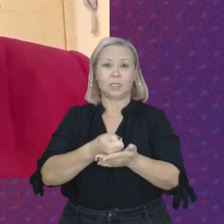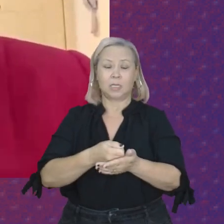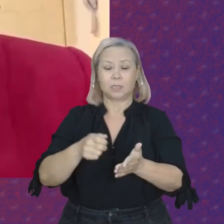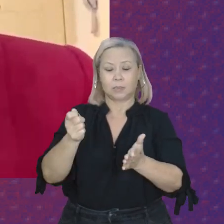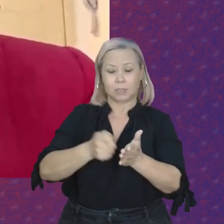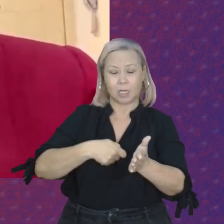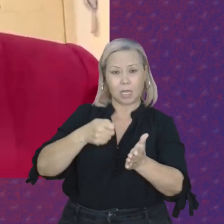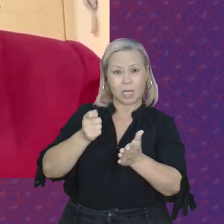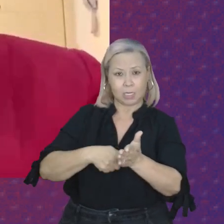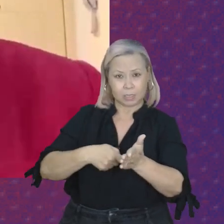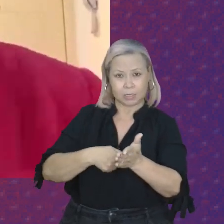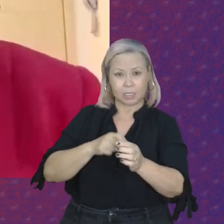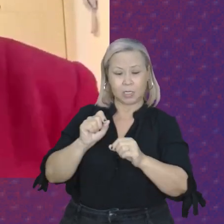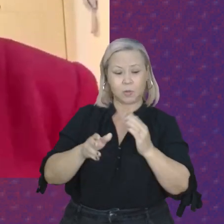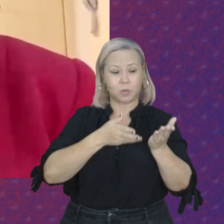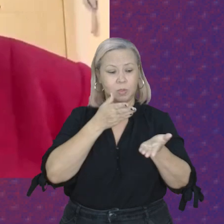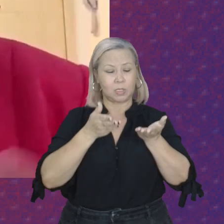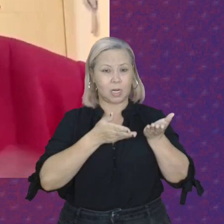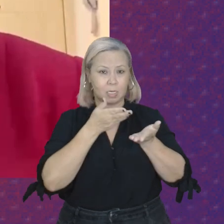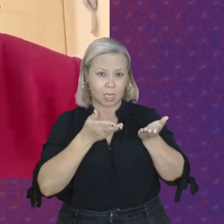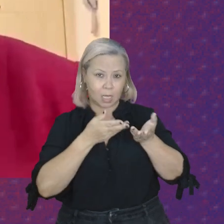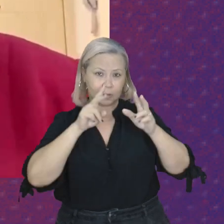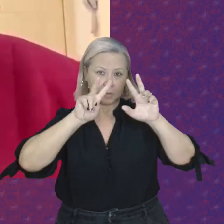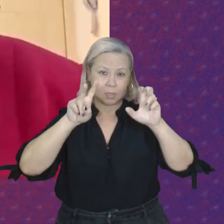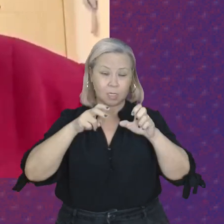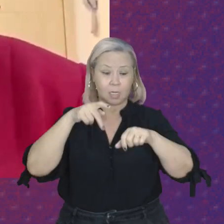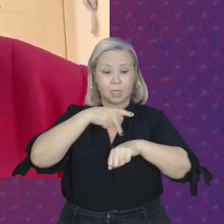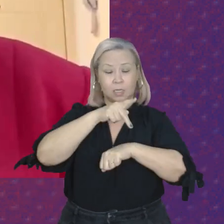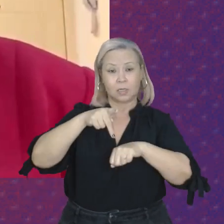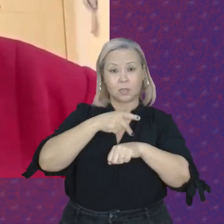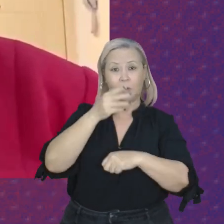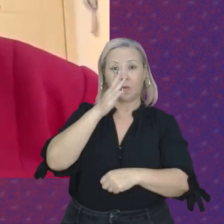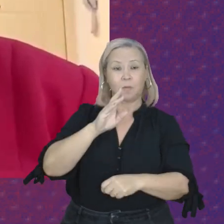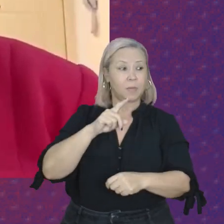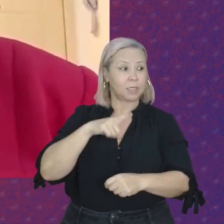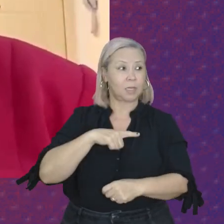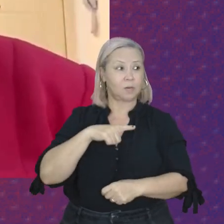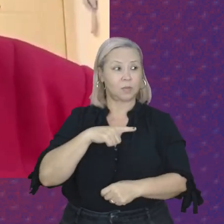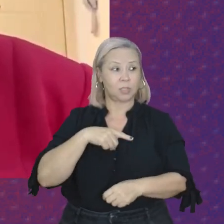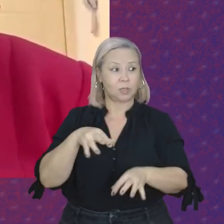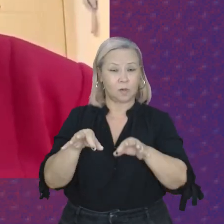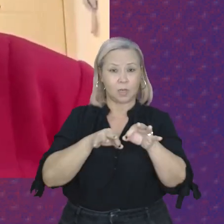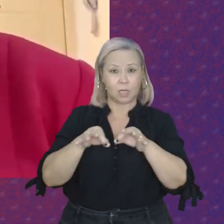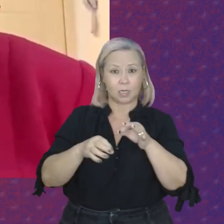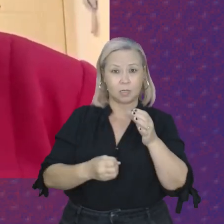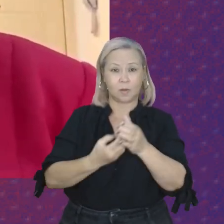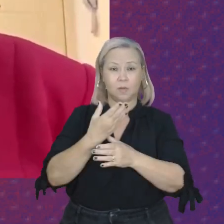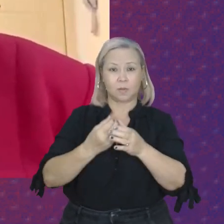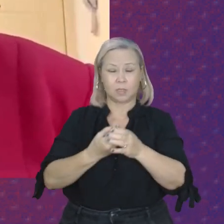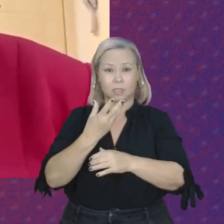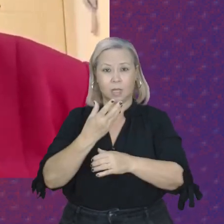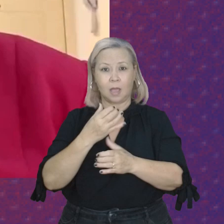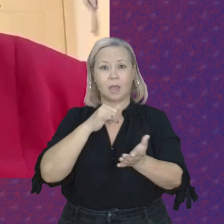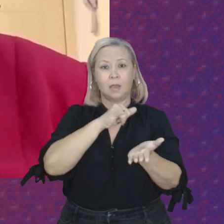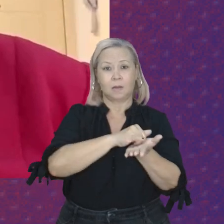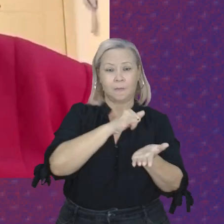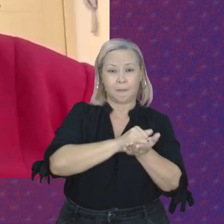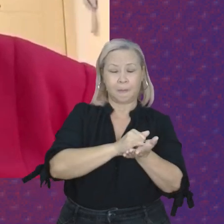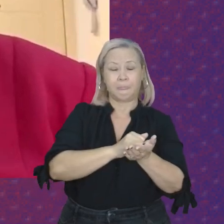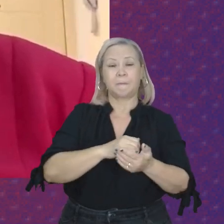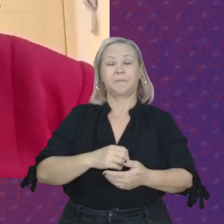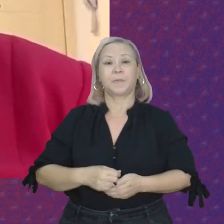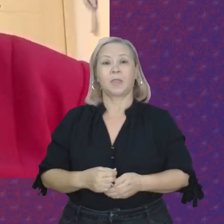assinatura de tratados internacionais. O Brasil tinha a obrigação de instalar, e levou muito tempo para fazê-lo.